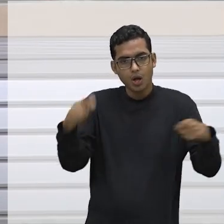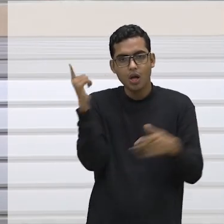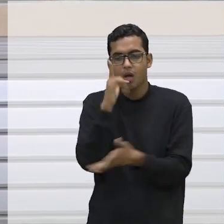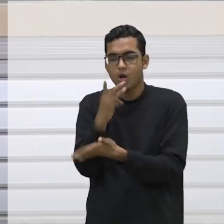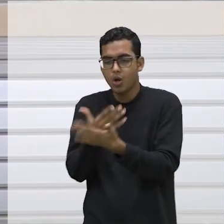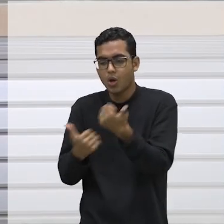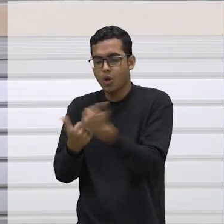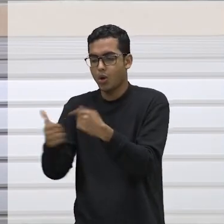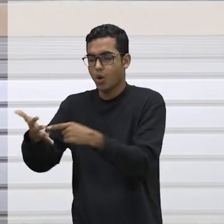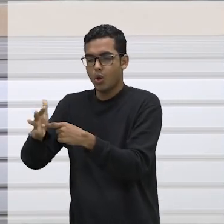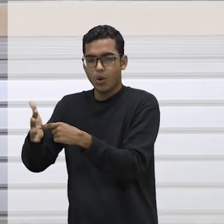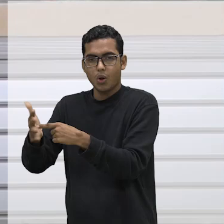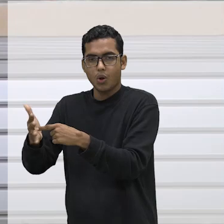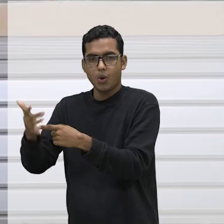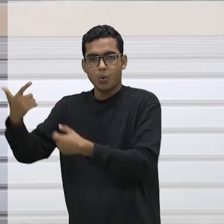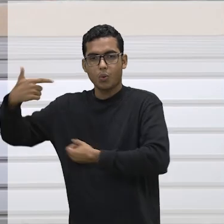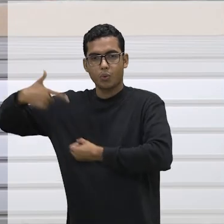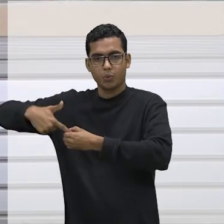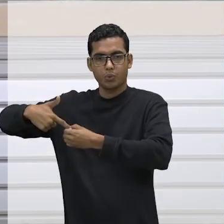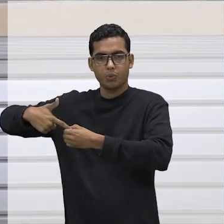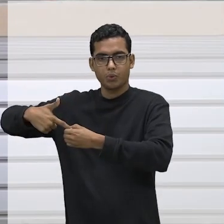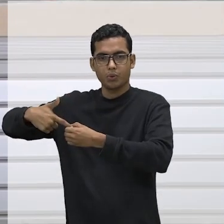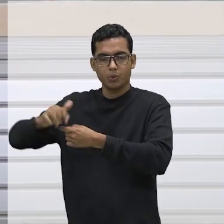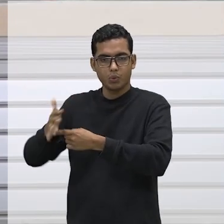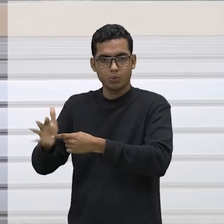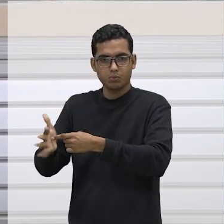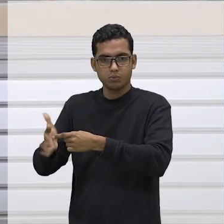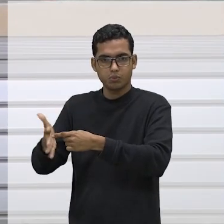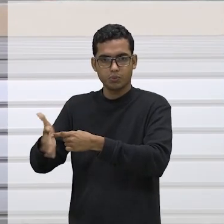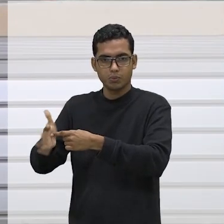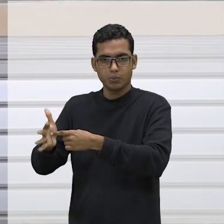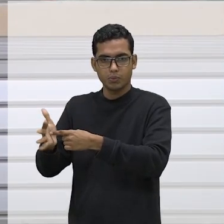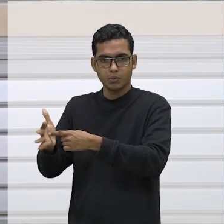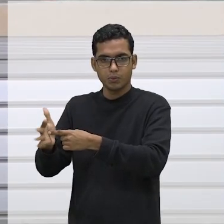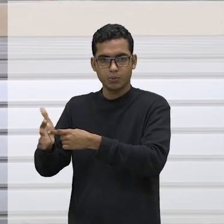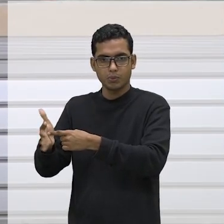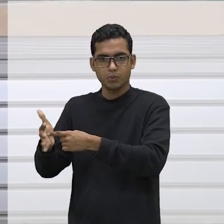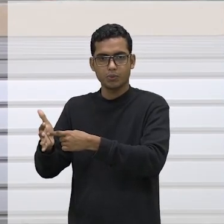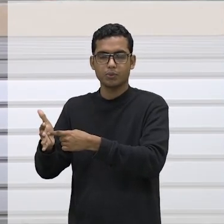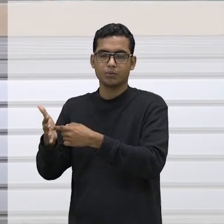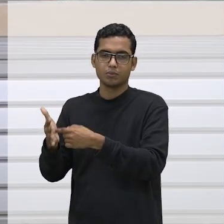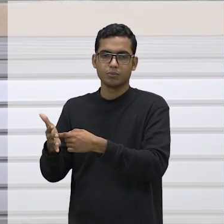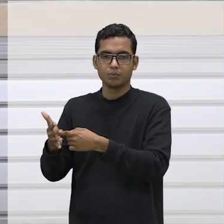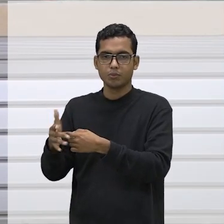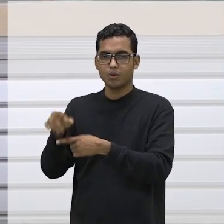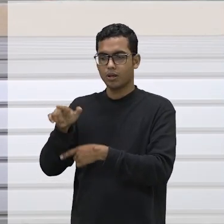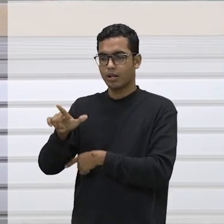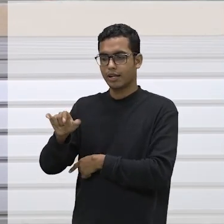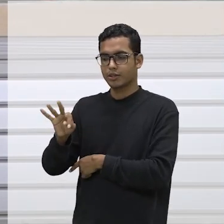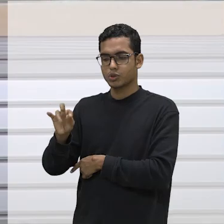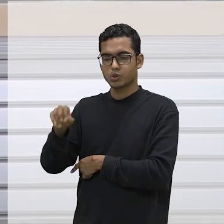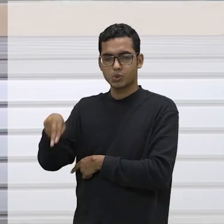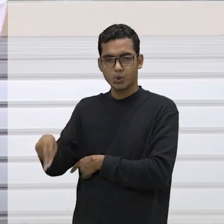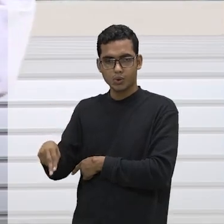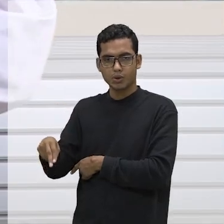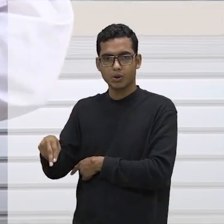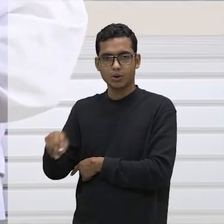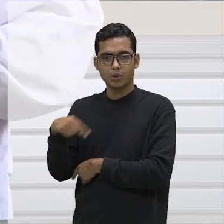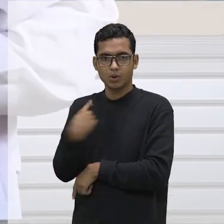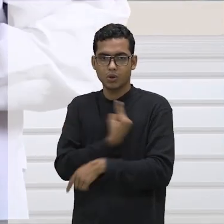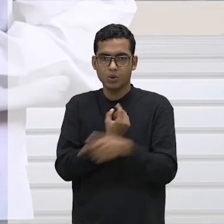substituir as baterias de eletrólito líquido de lítio. Então, nós